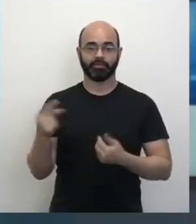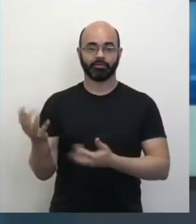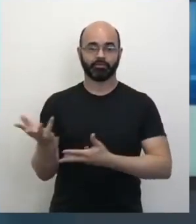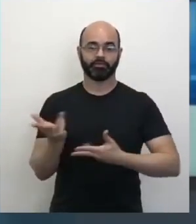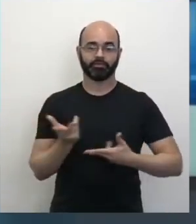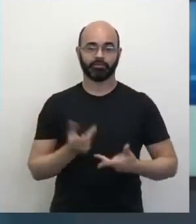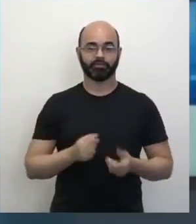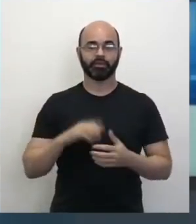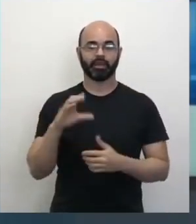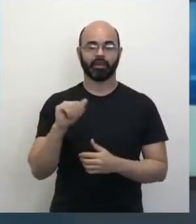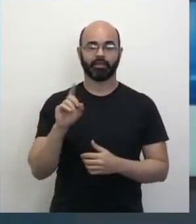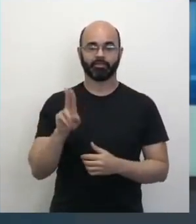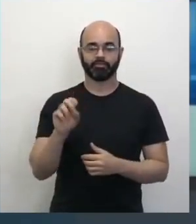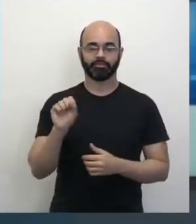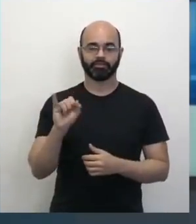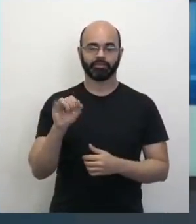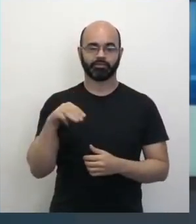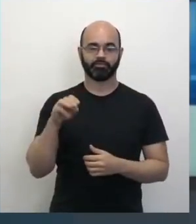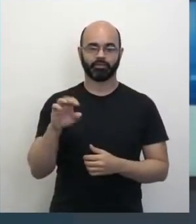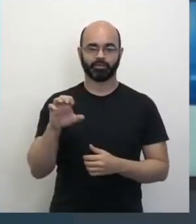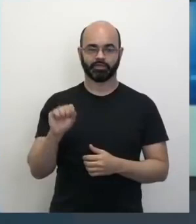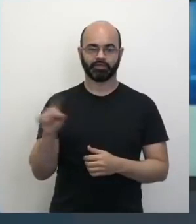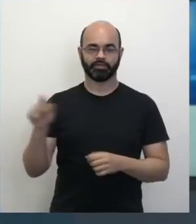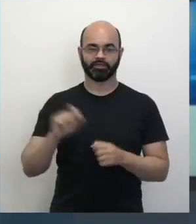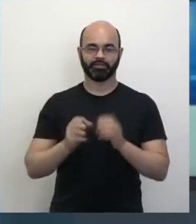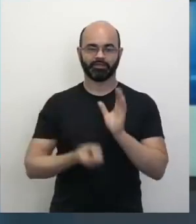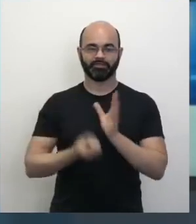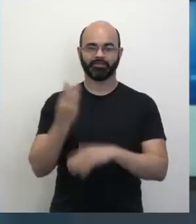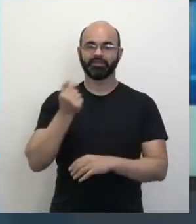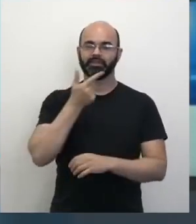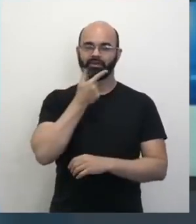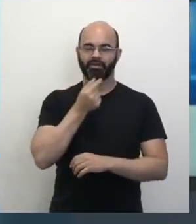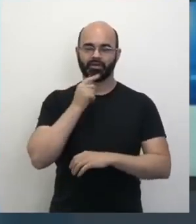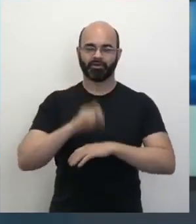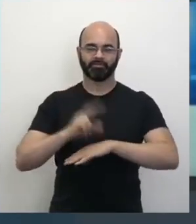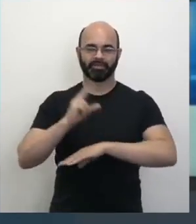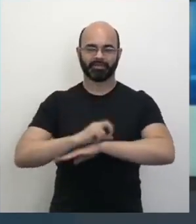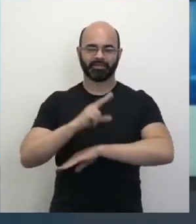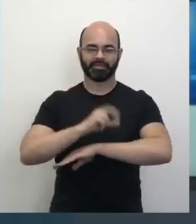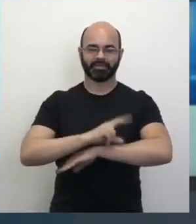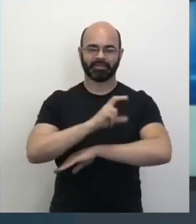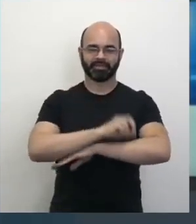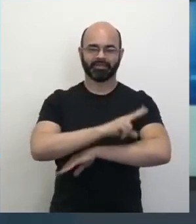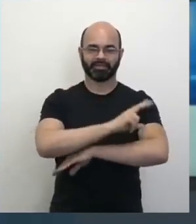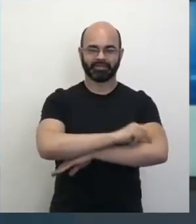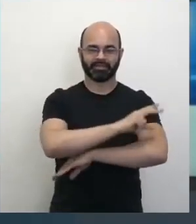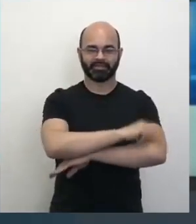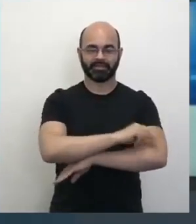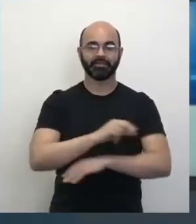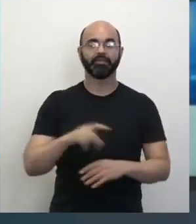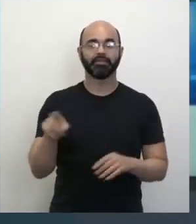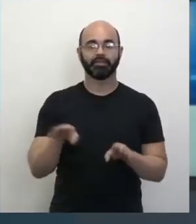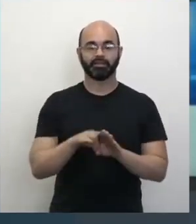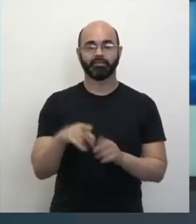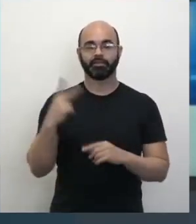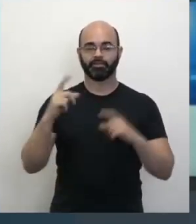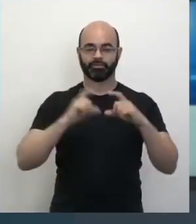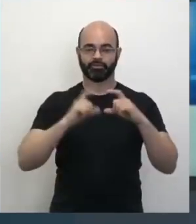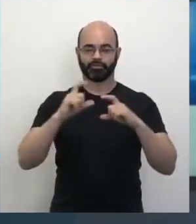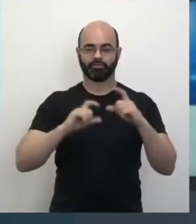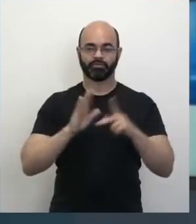Cadu Simões. Ele é o criador do personagem, né, o Homem Grilo. E, assim, temos 2 tirinhas também da Clara Gomes, que